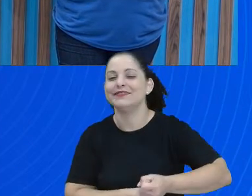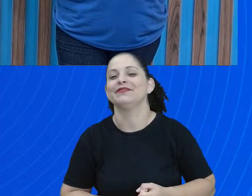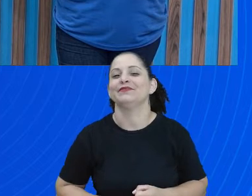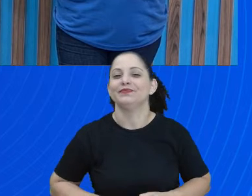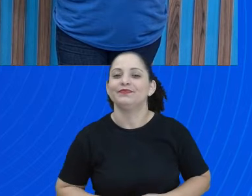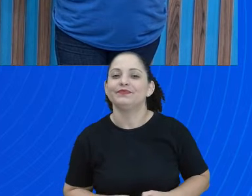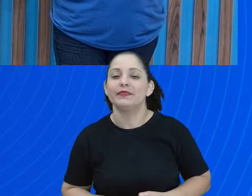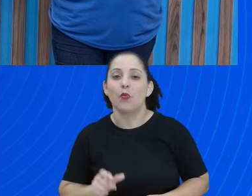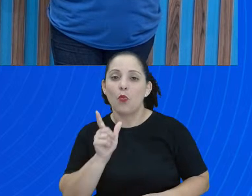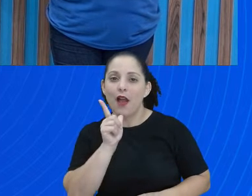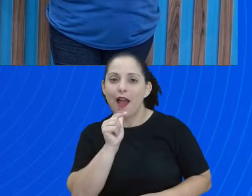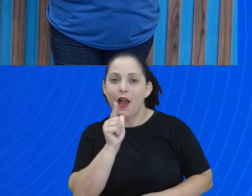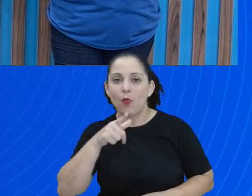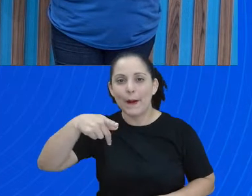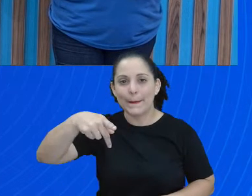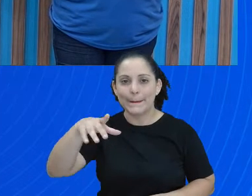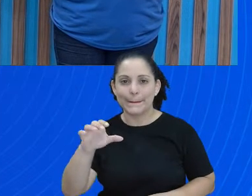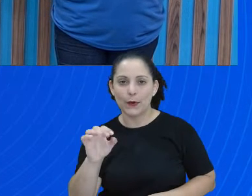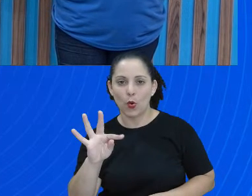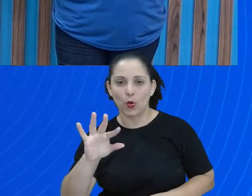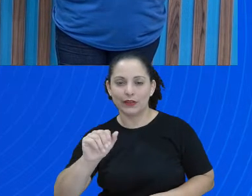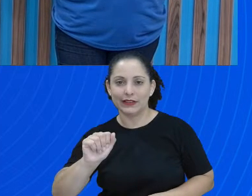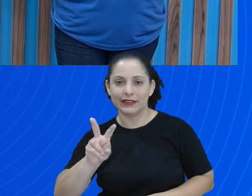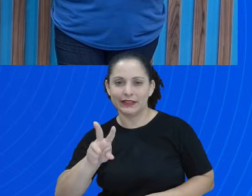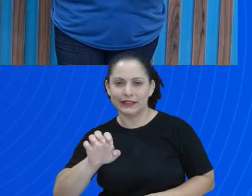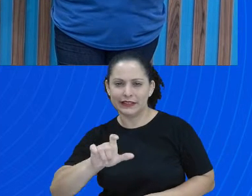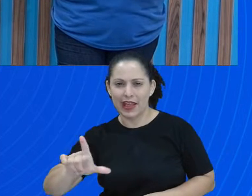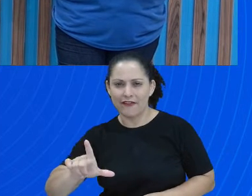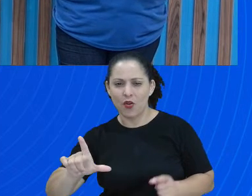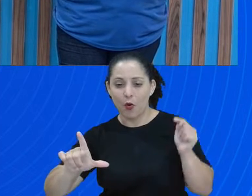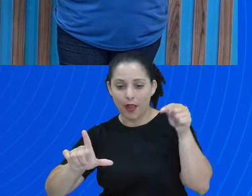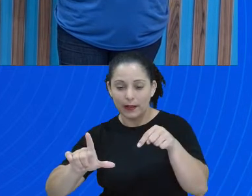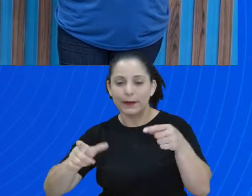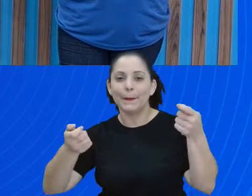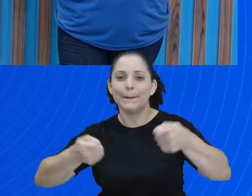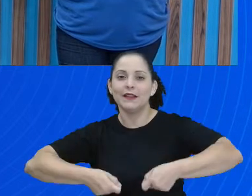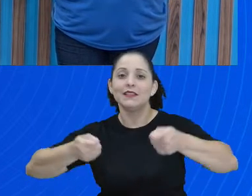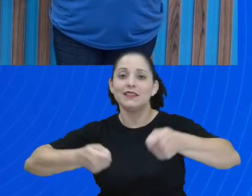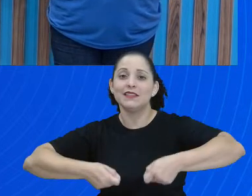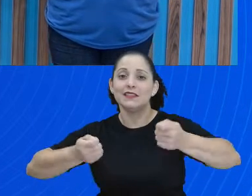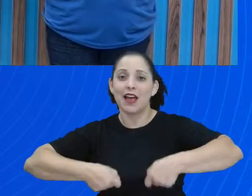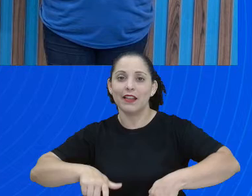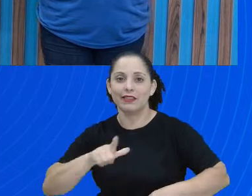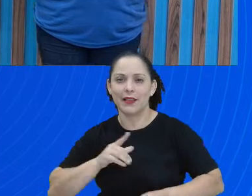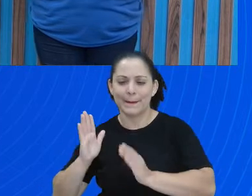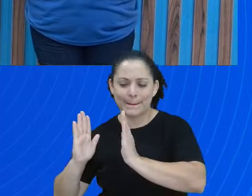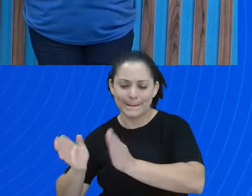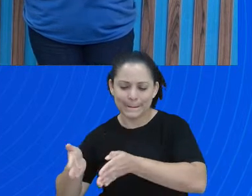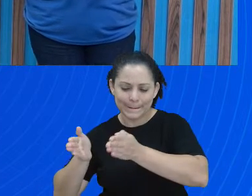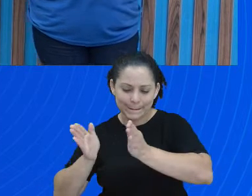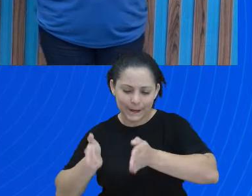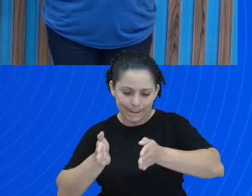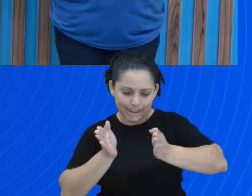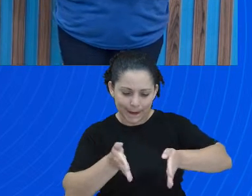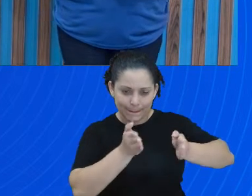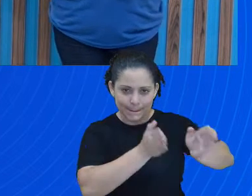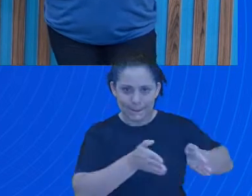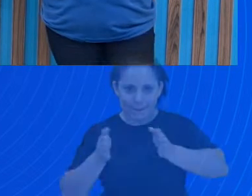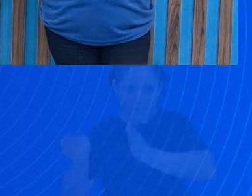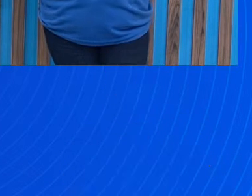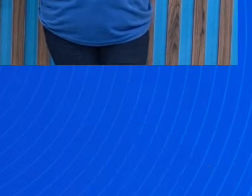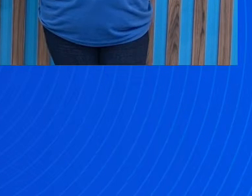tá? Então, a água potável é aquela que precisa passar por determinadas etapas para que ela